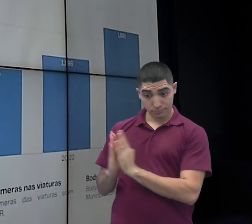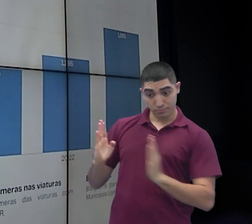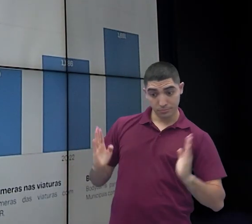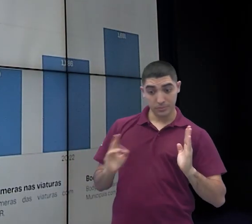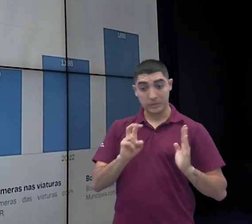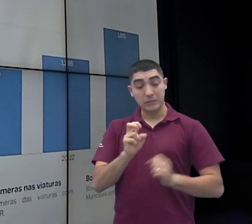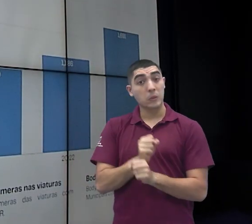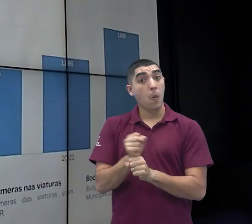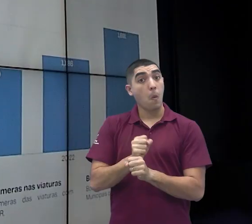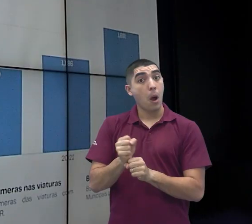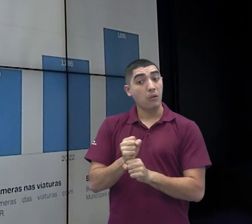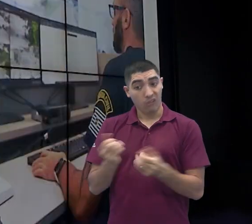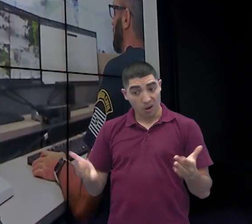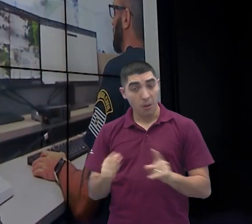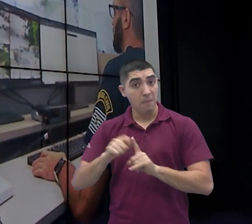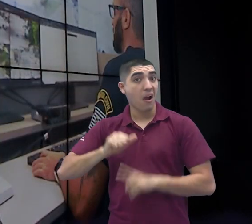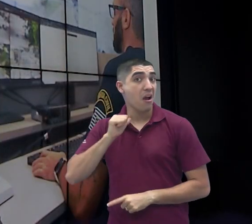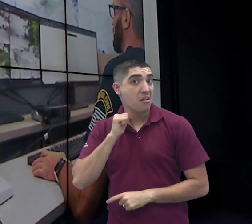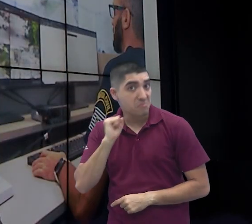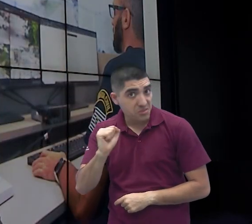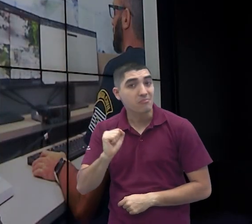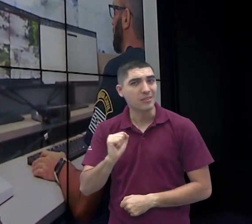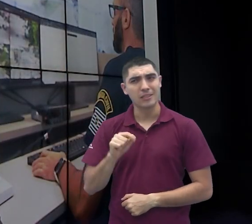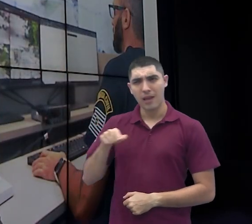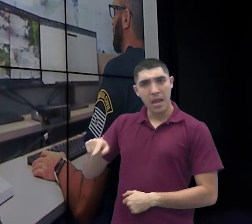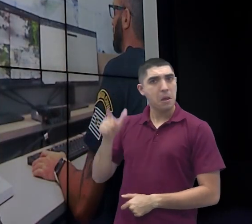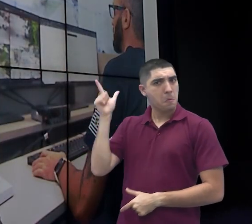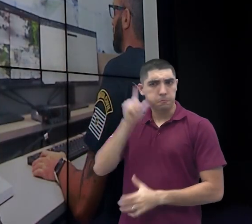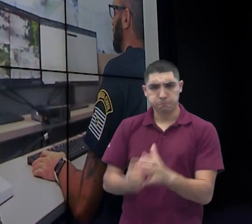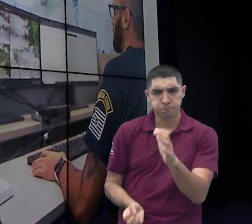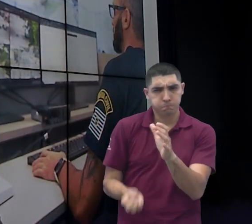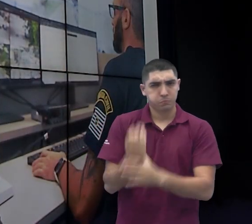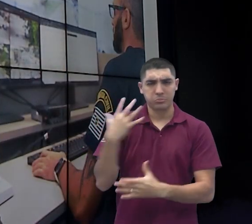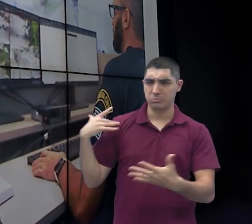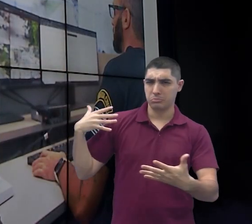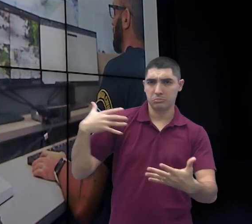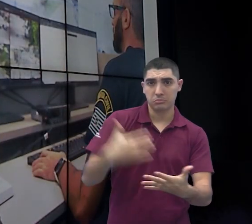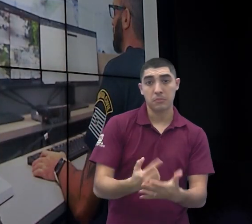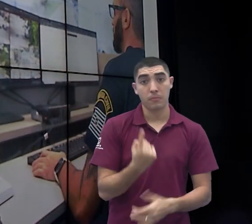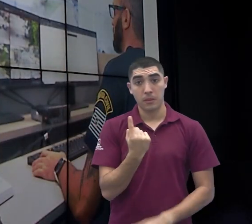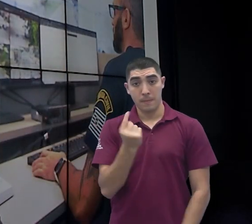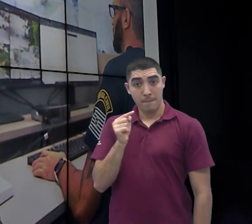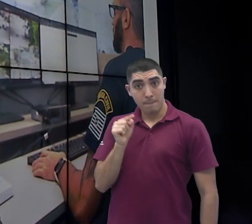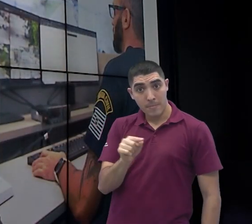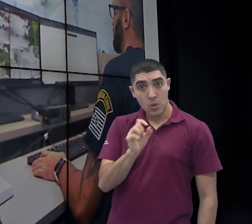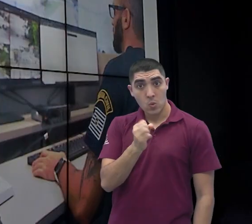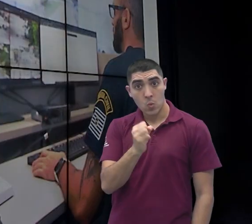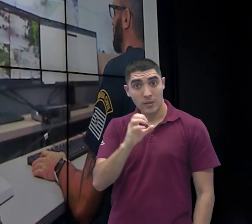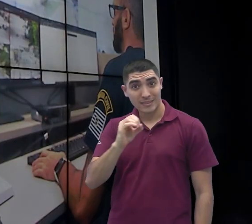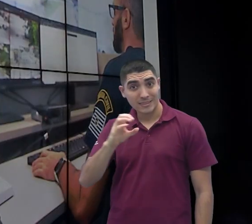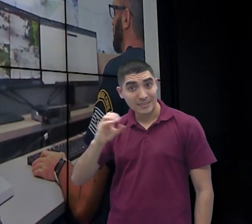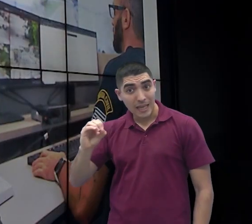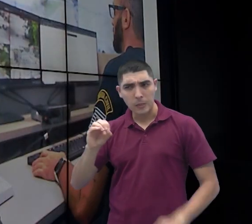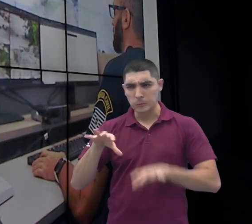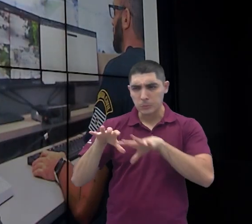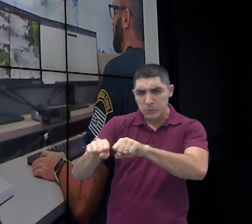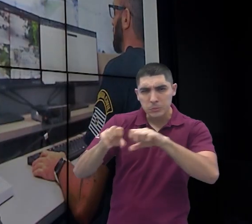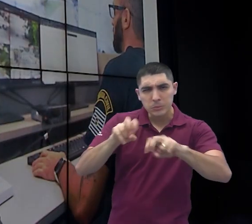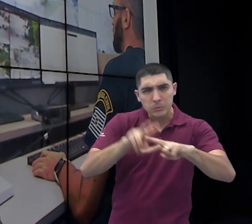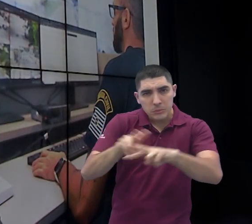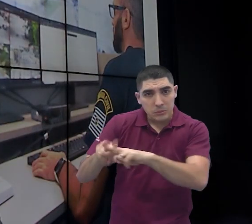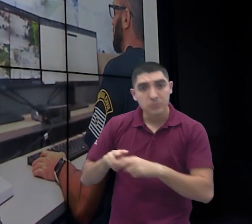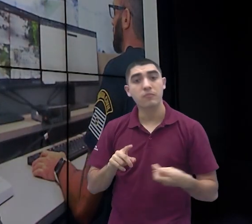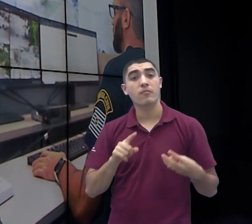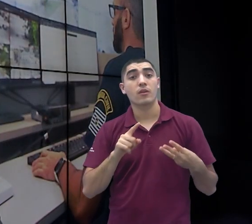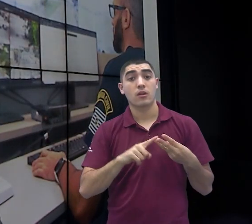de operação neste mês de abril. Dentre os números atingidos desde a criação, estão mais de 1.800